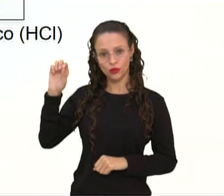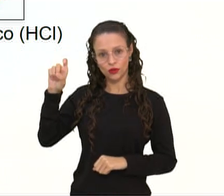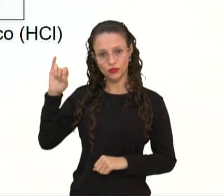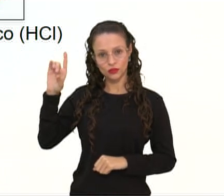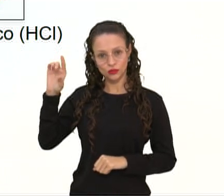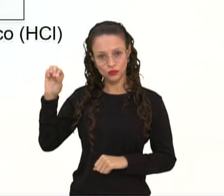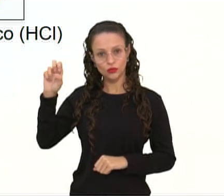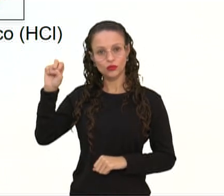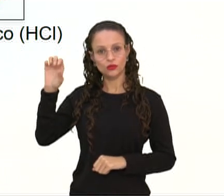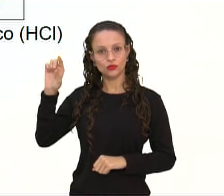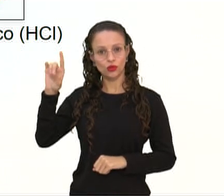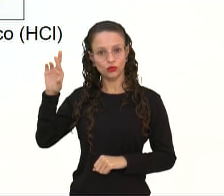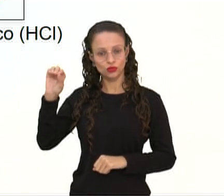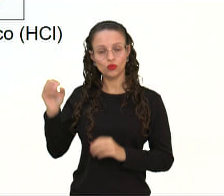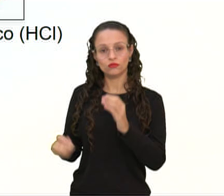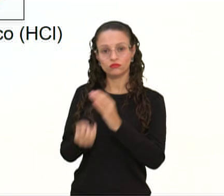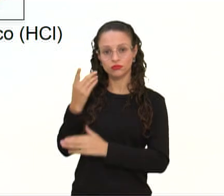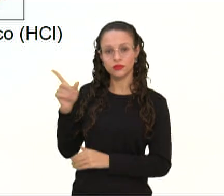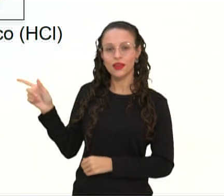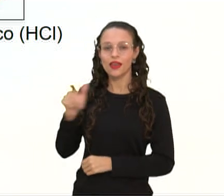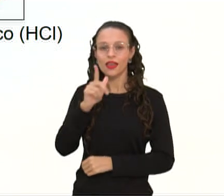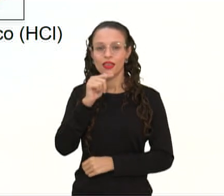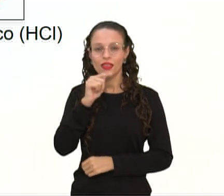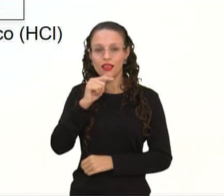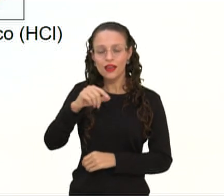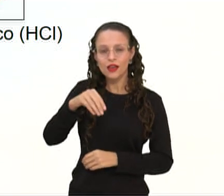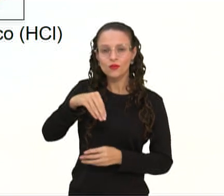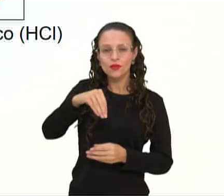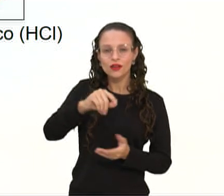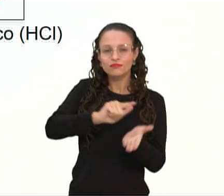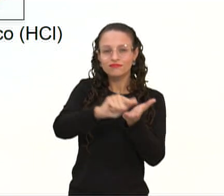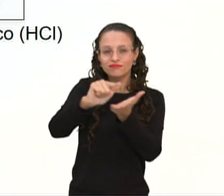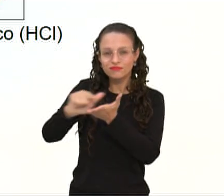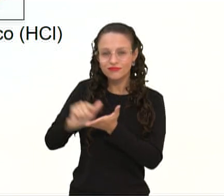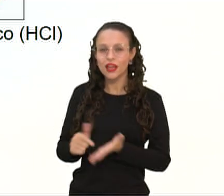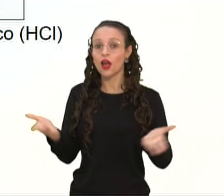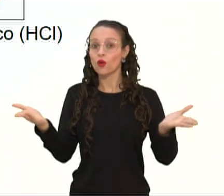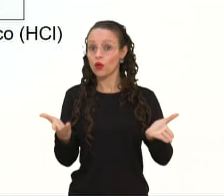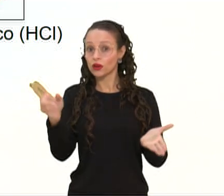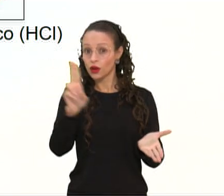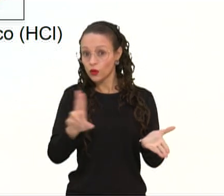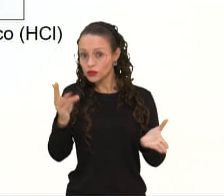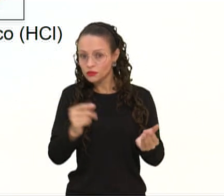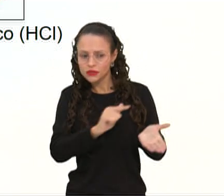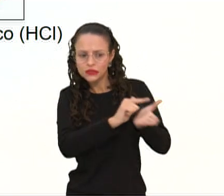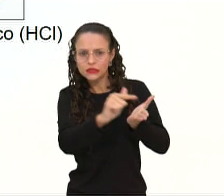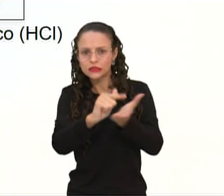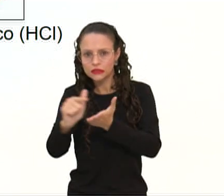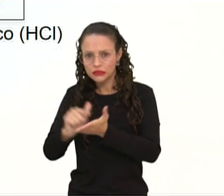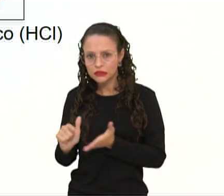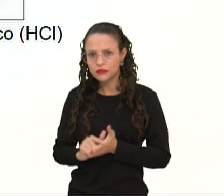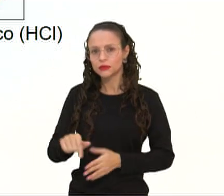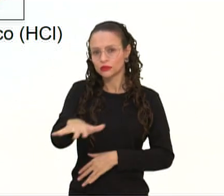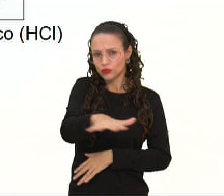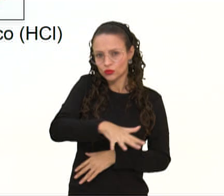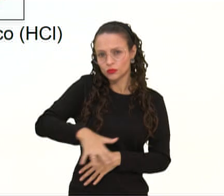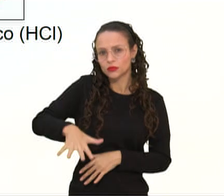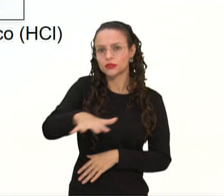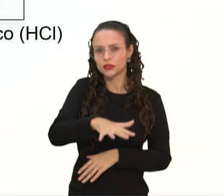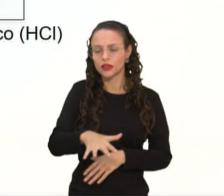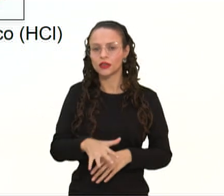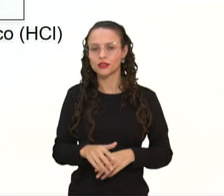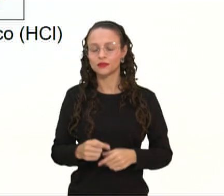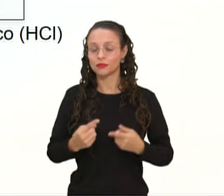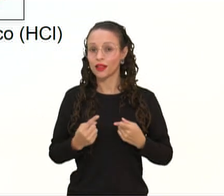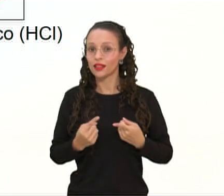para produzir o hipoclorito, que é a água sanitária, que a gente está usando muito agora para fazer a higienização dos ambientes, né, para